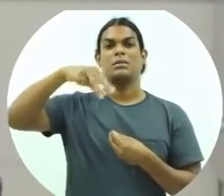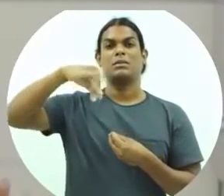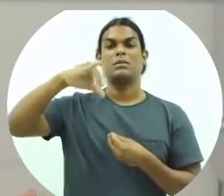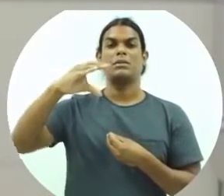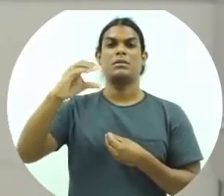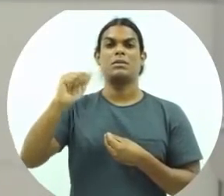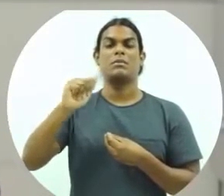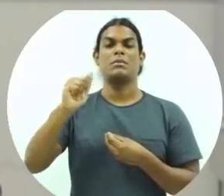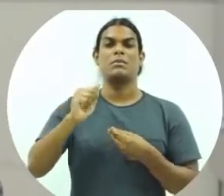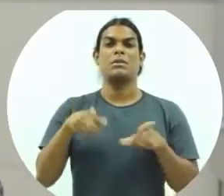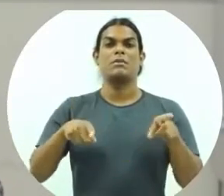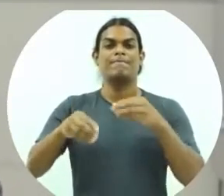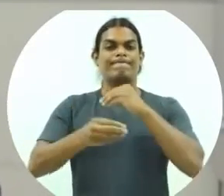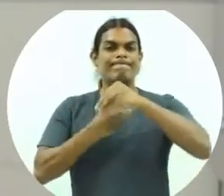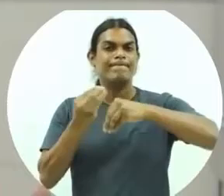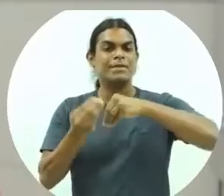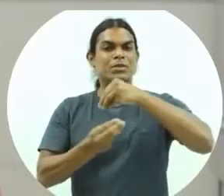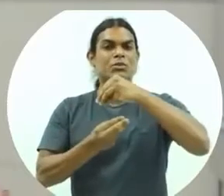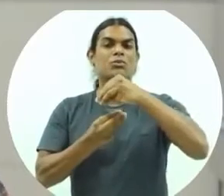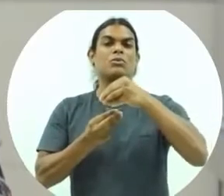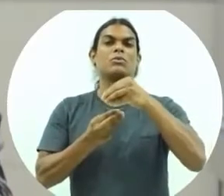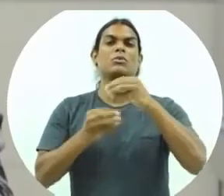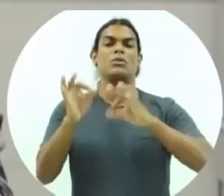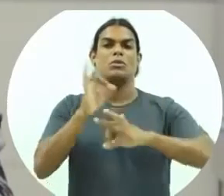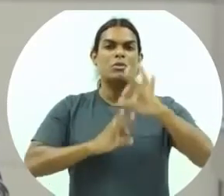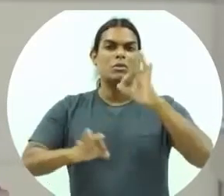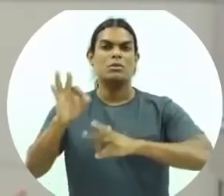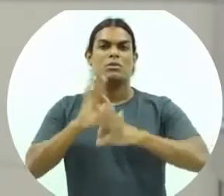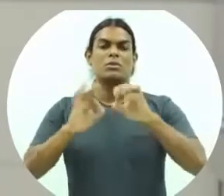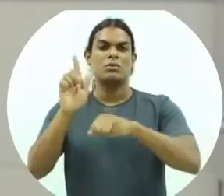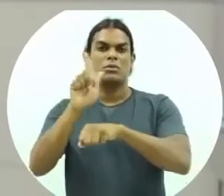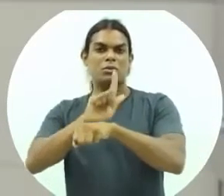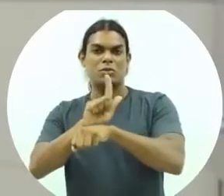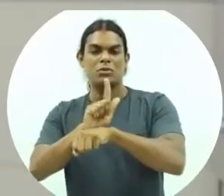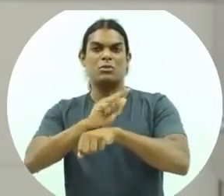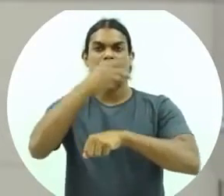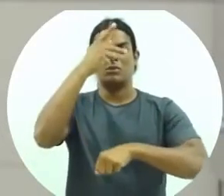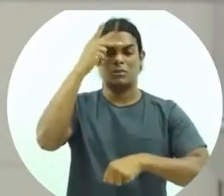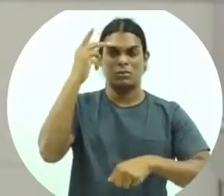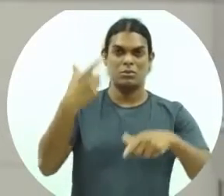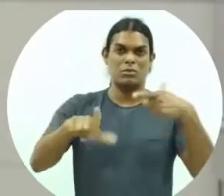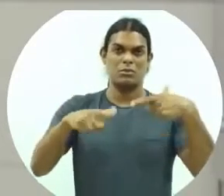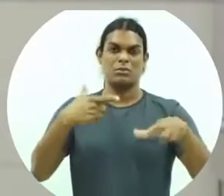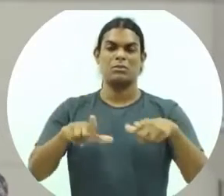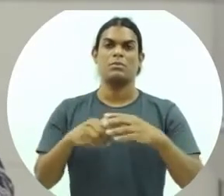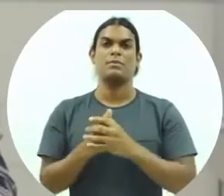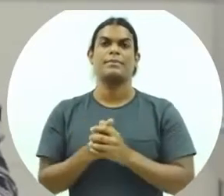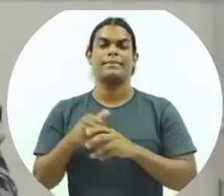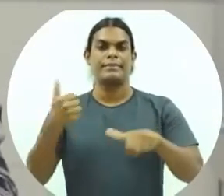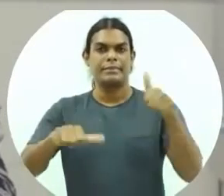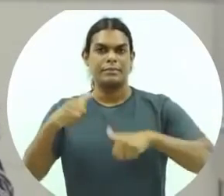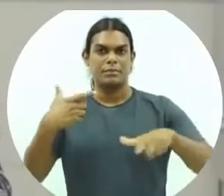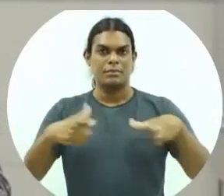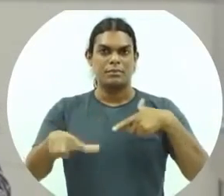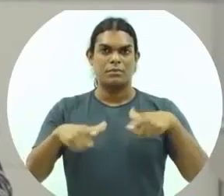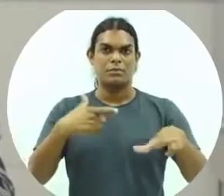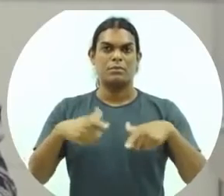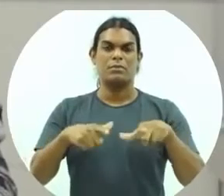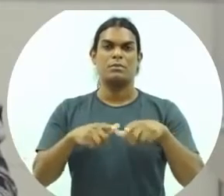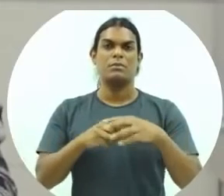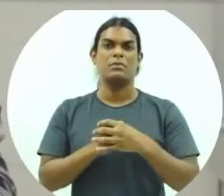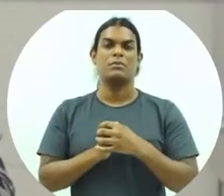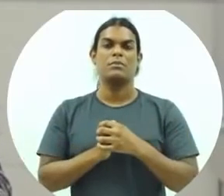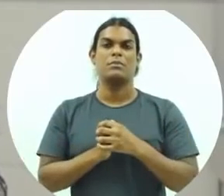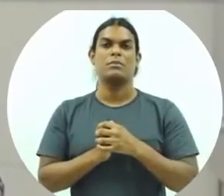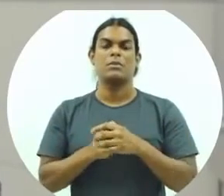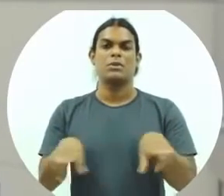sempre, envolve a organização, o colaborador e o gestor. A avaliação de desempenho